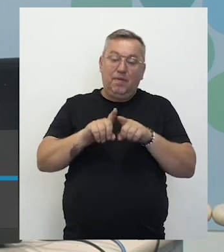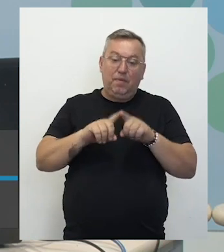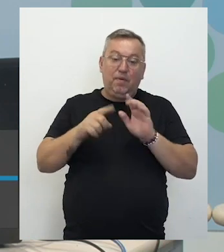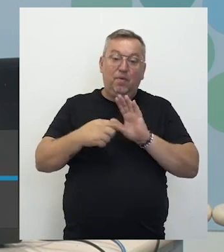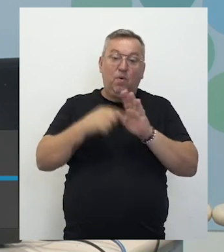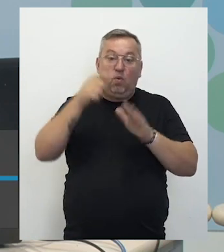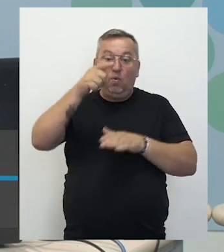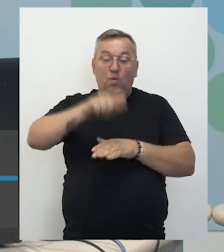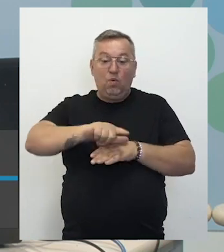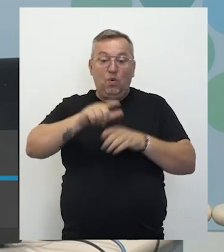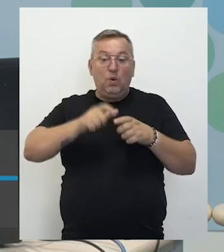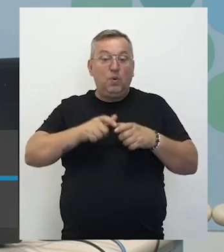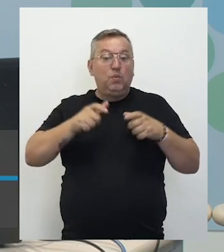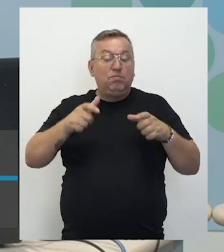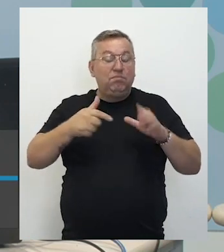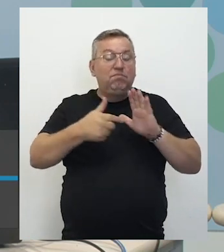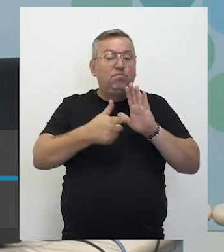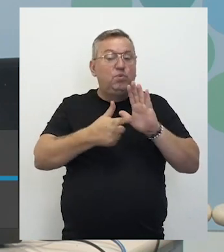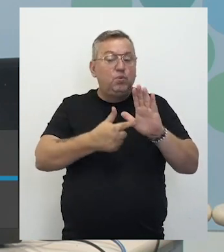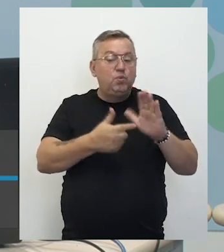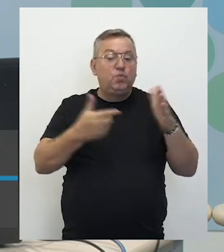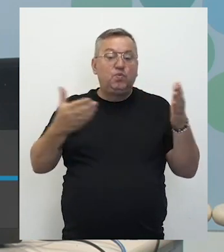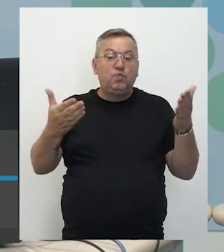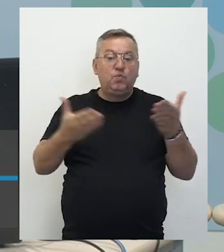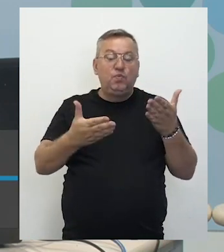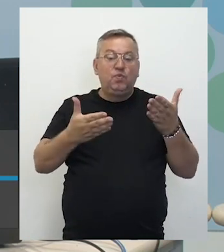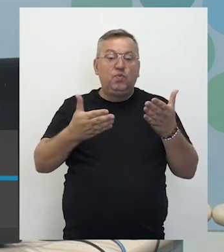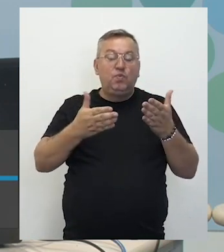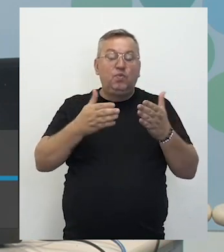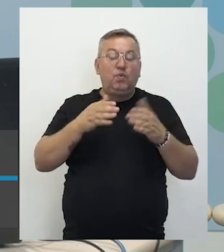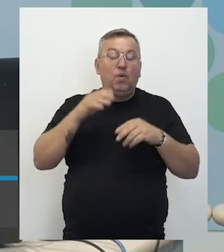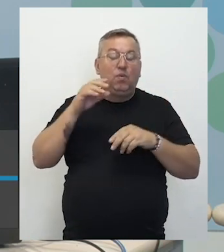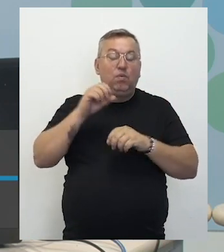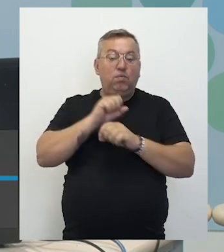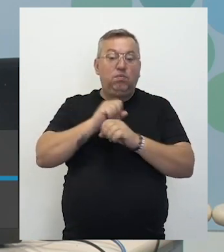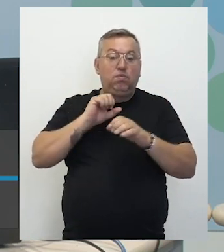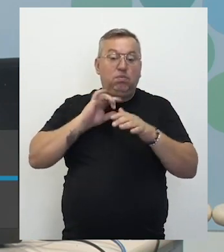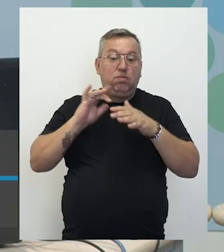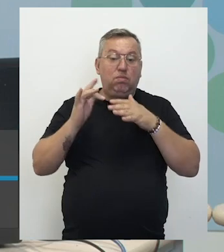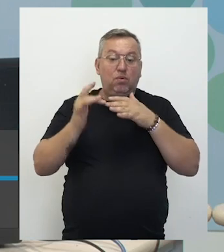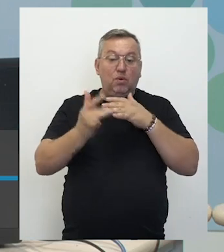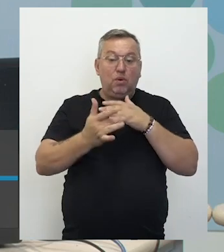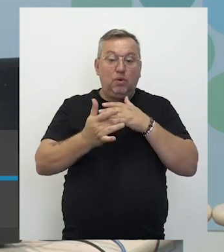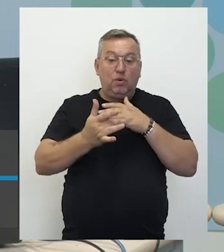um outro grande destaque que nós temos aí nas redes sociais, postando atividade,